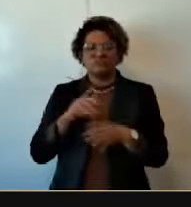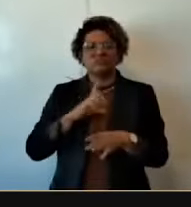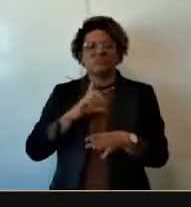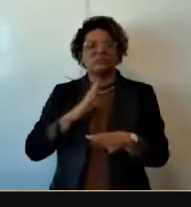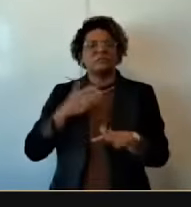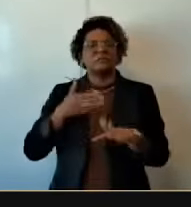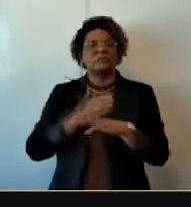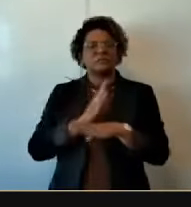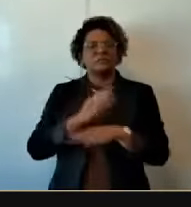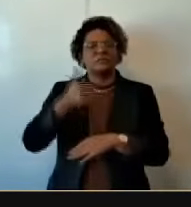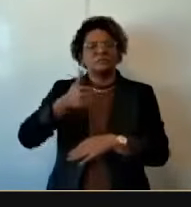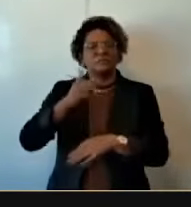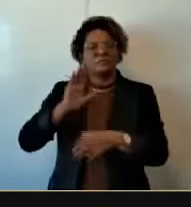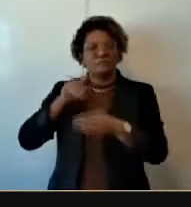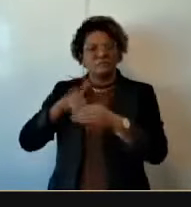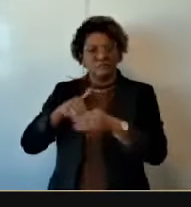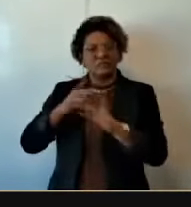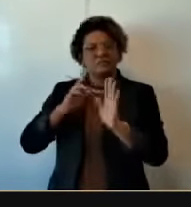em questão.